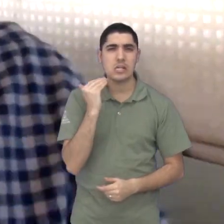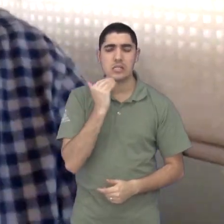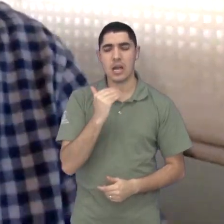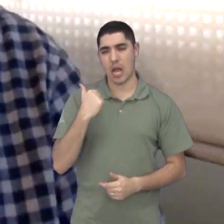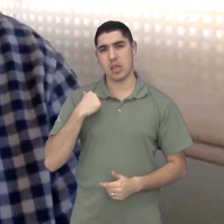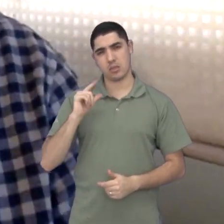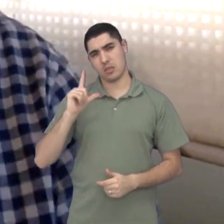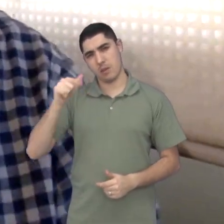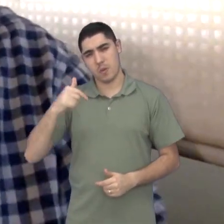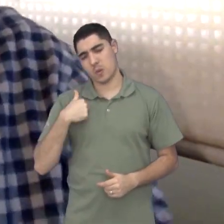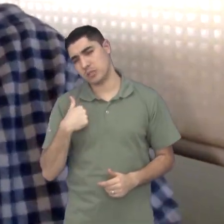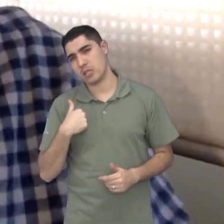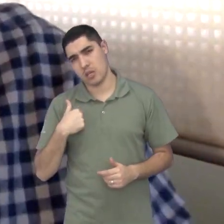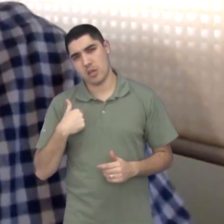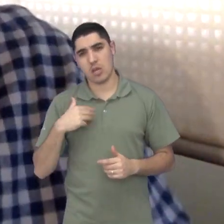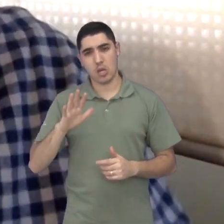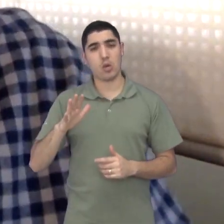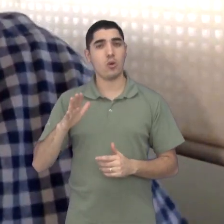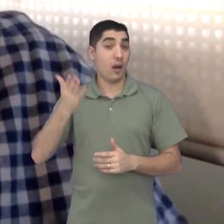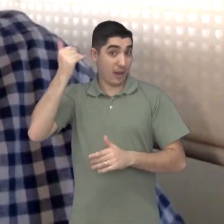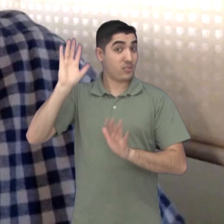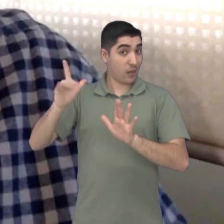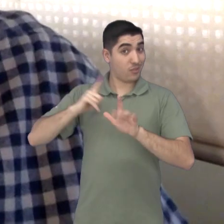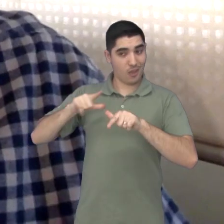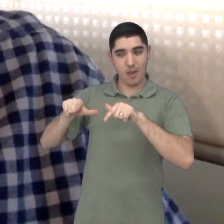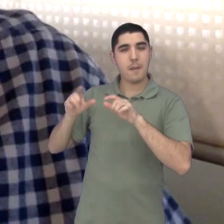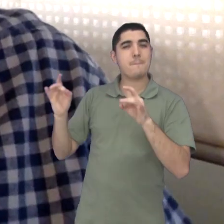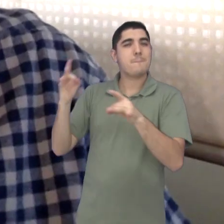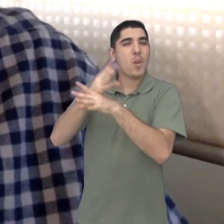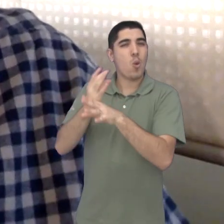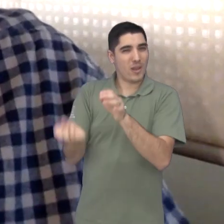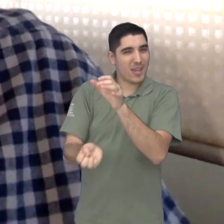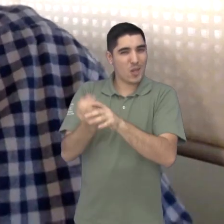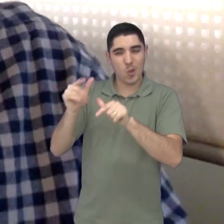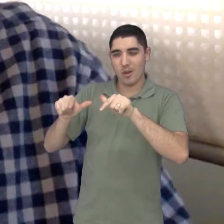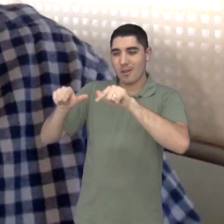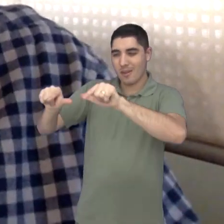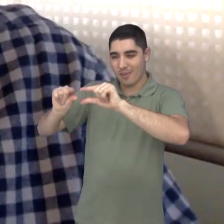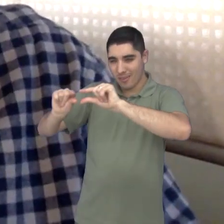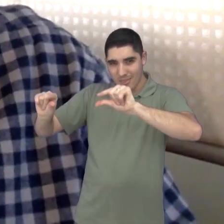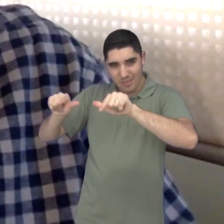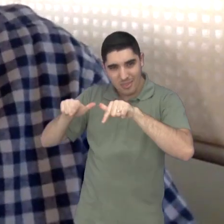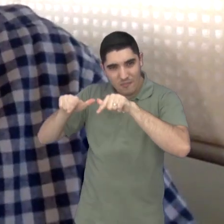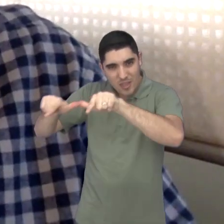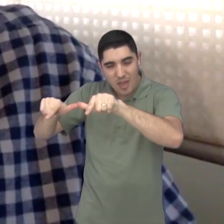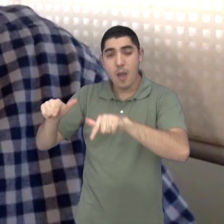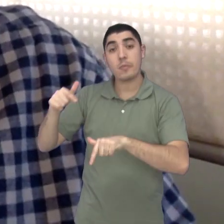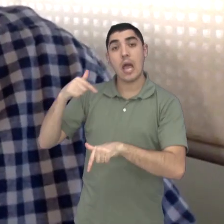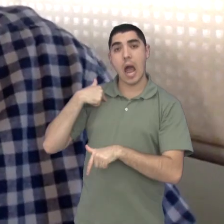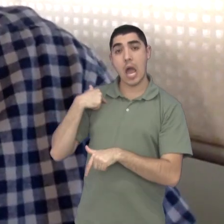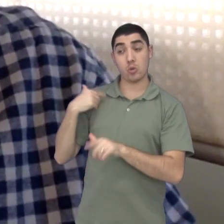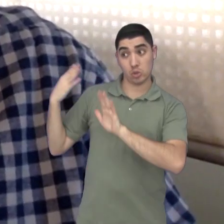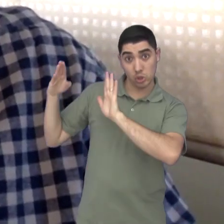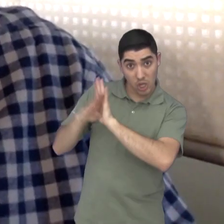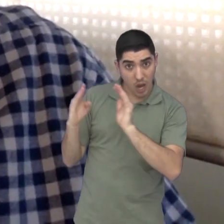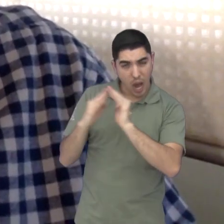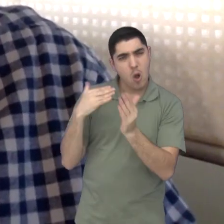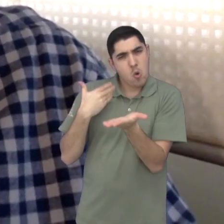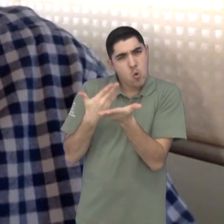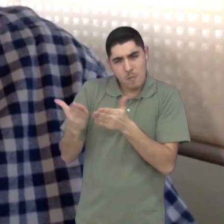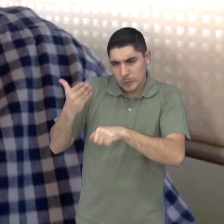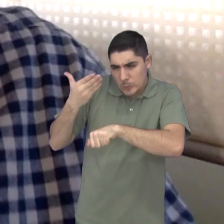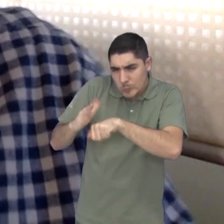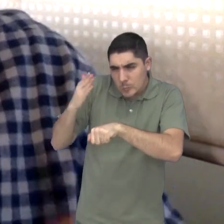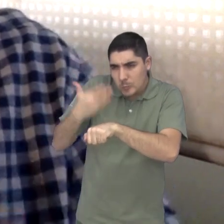casa, e naquela época já tinha os DVDs, e eu comecei a ensaiar as cenas que eu faria no dia seguinte. Aí